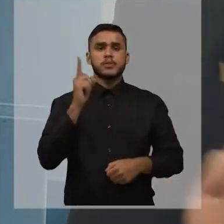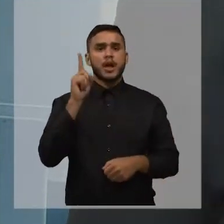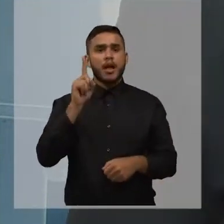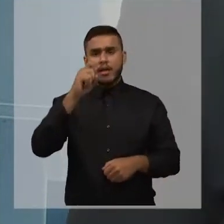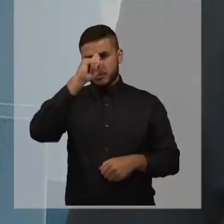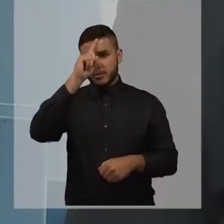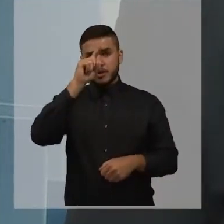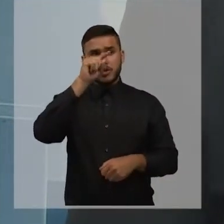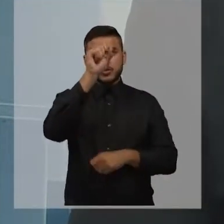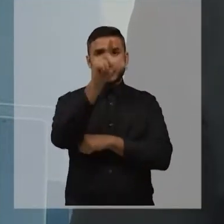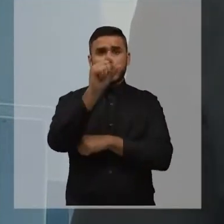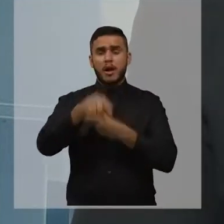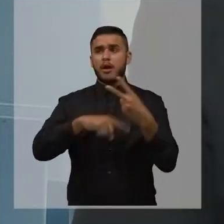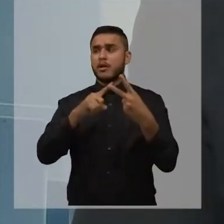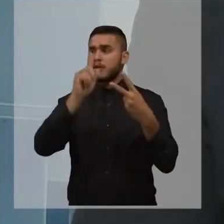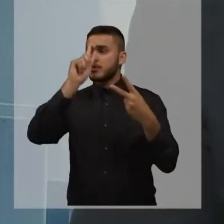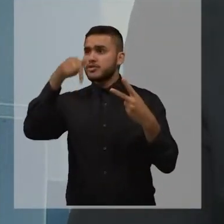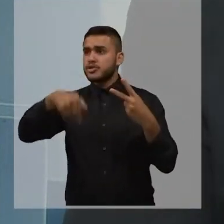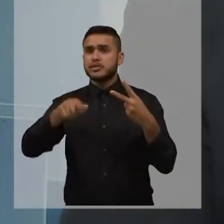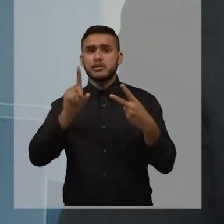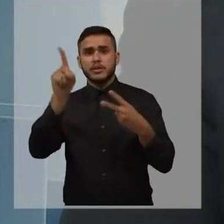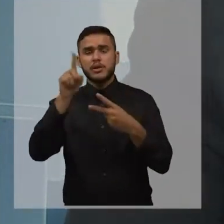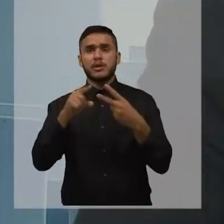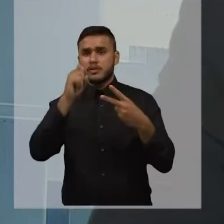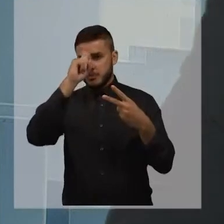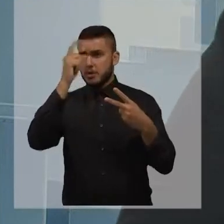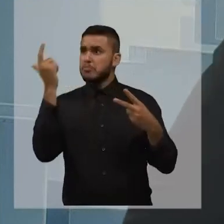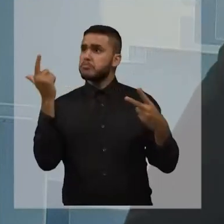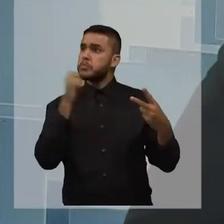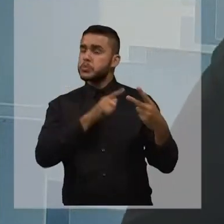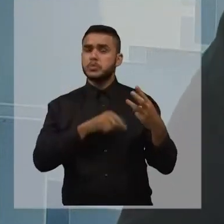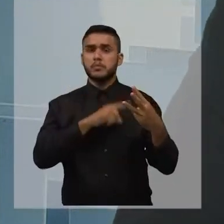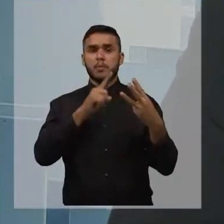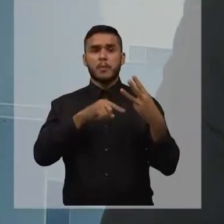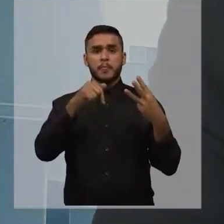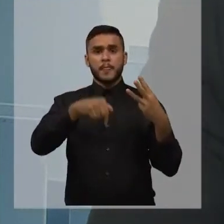Regional de Xadá. O governador do Ceará tem